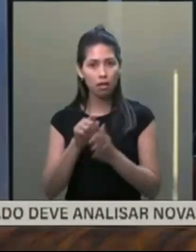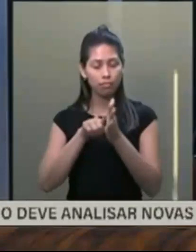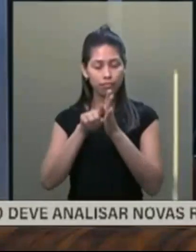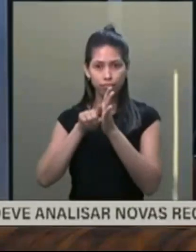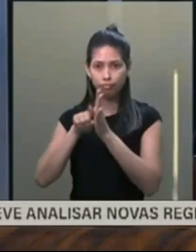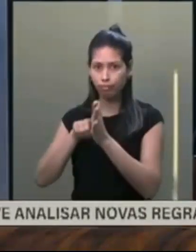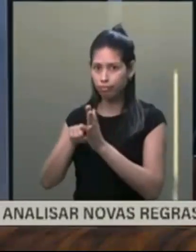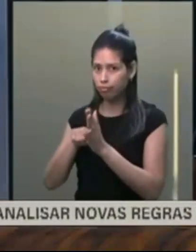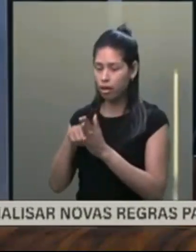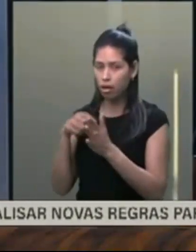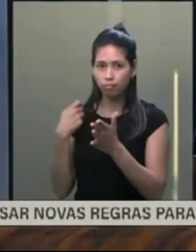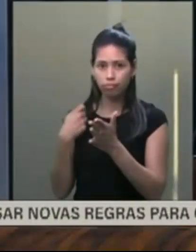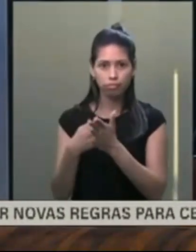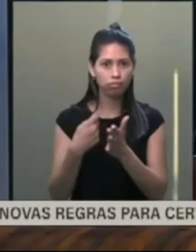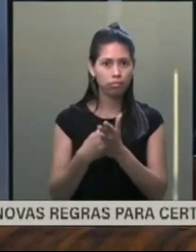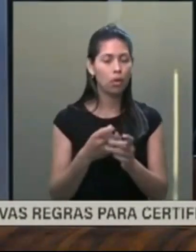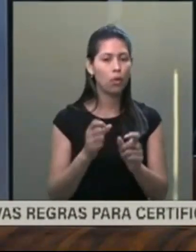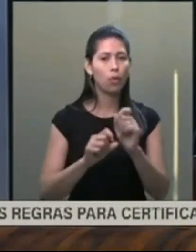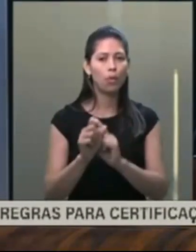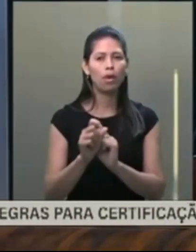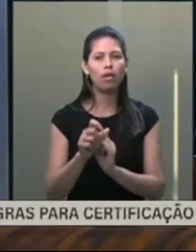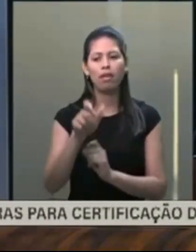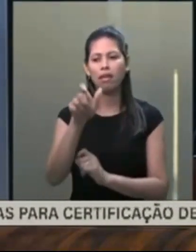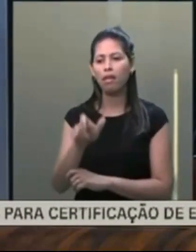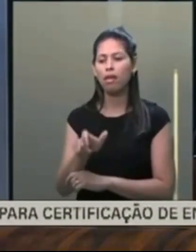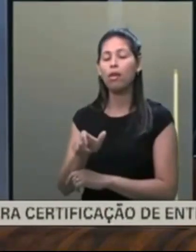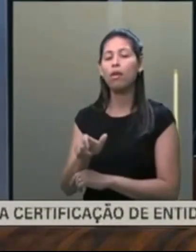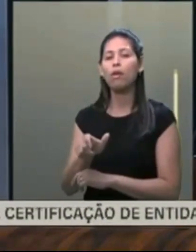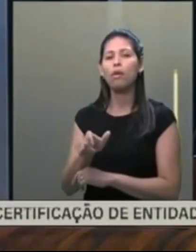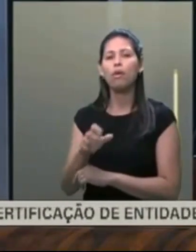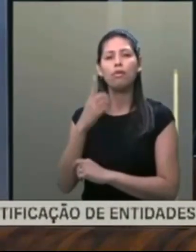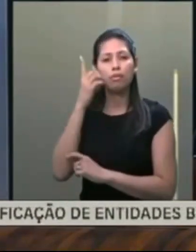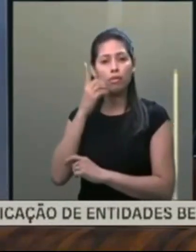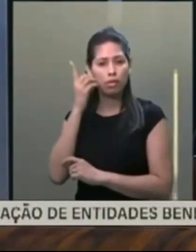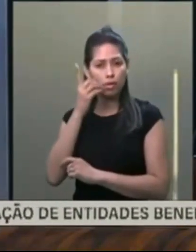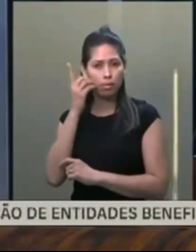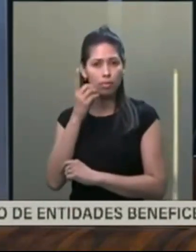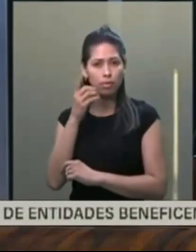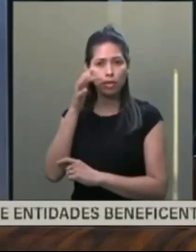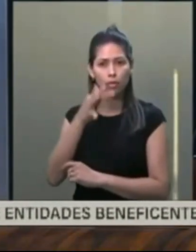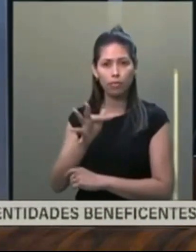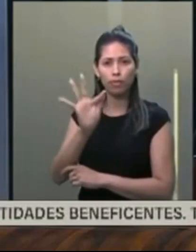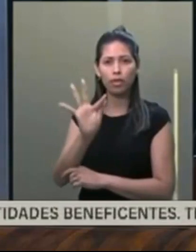deputado estadual mais votado da história do Paraná,